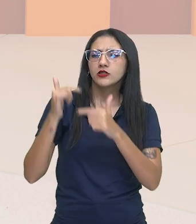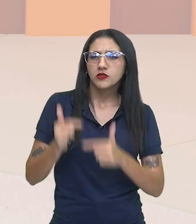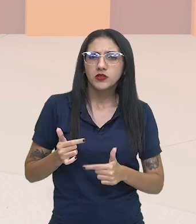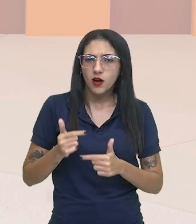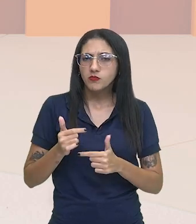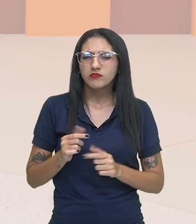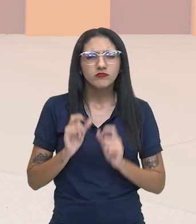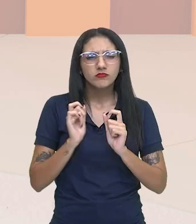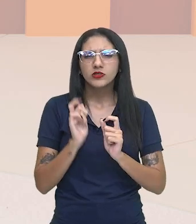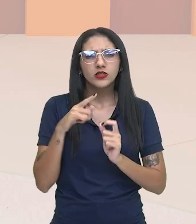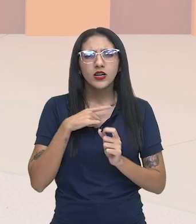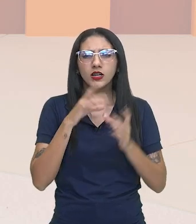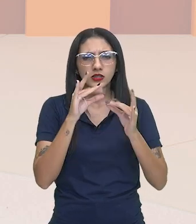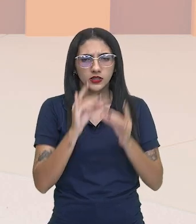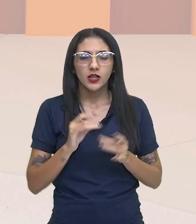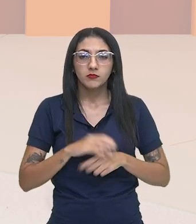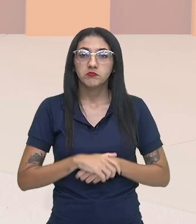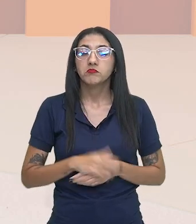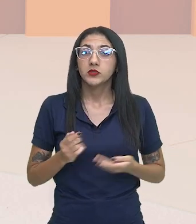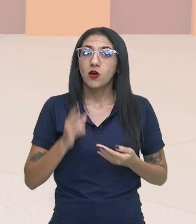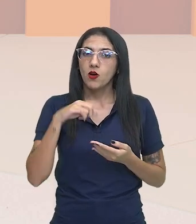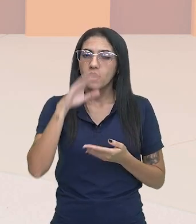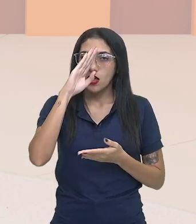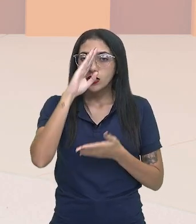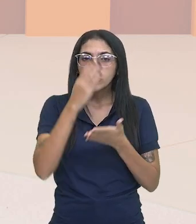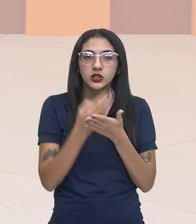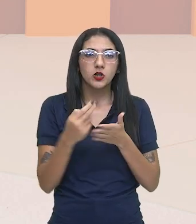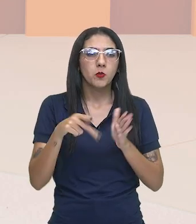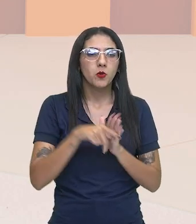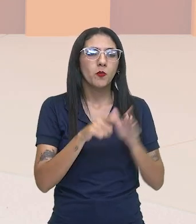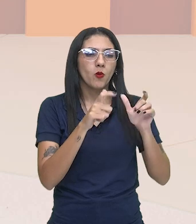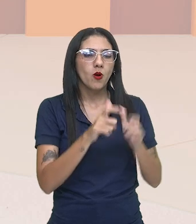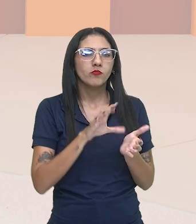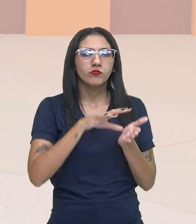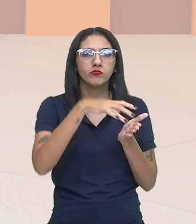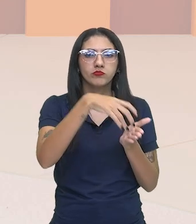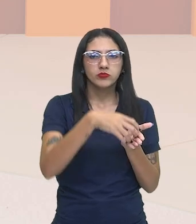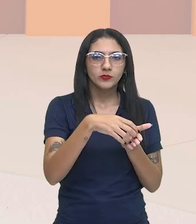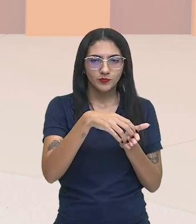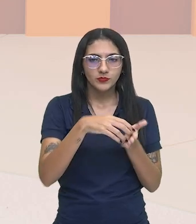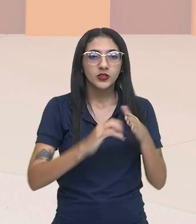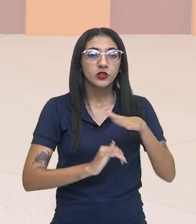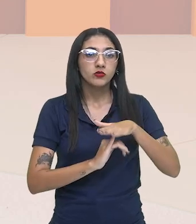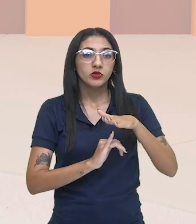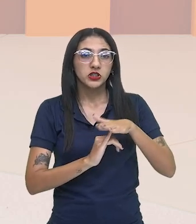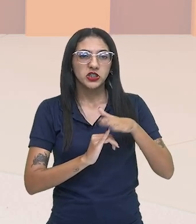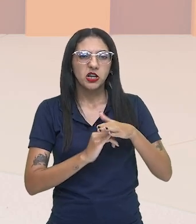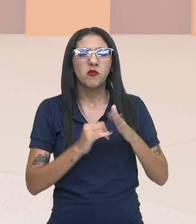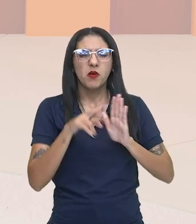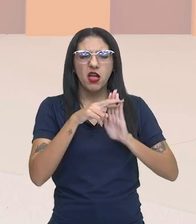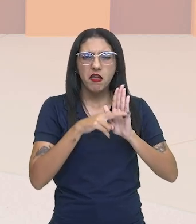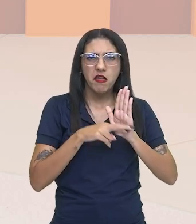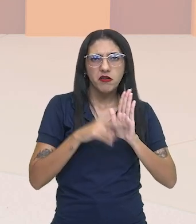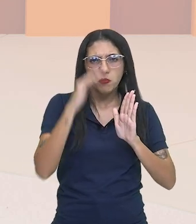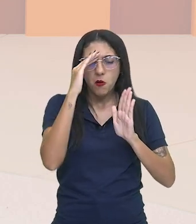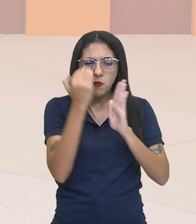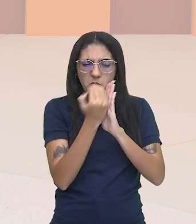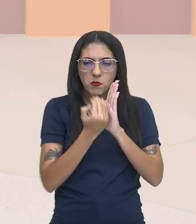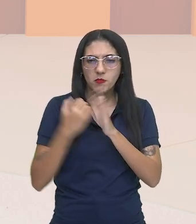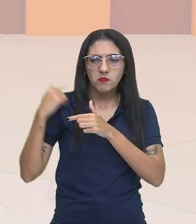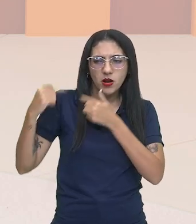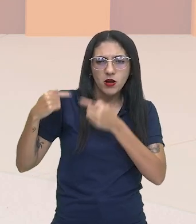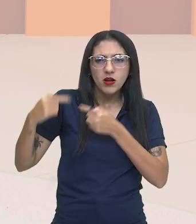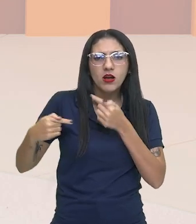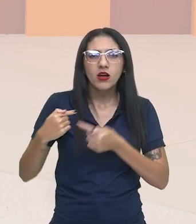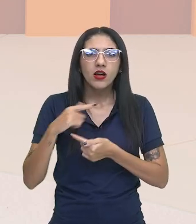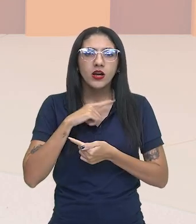que consiste na crença em instituições e regras transmitidas de geração em geração,